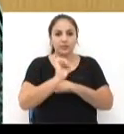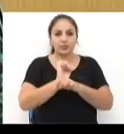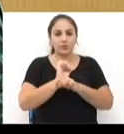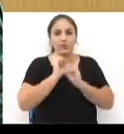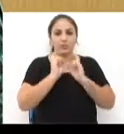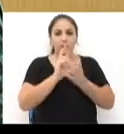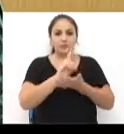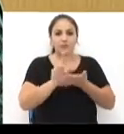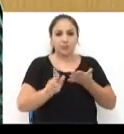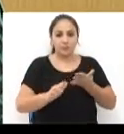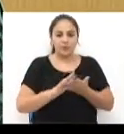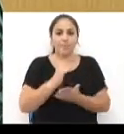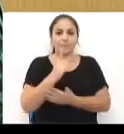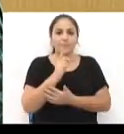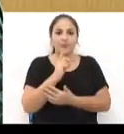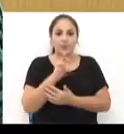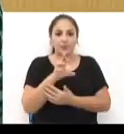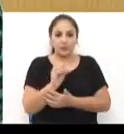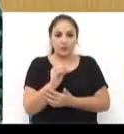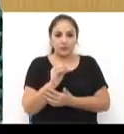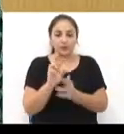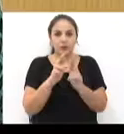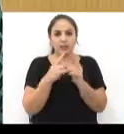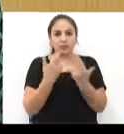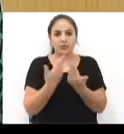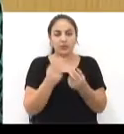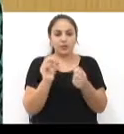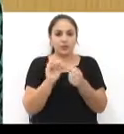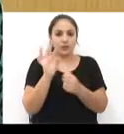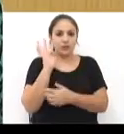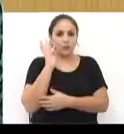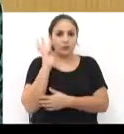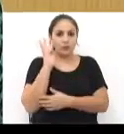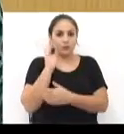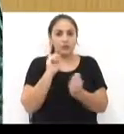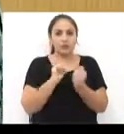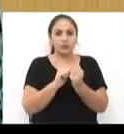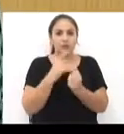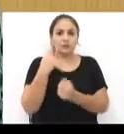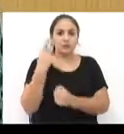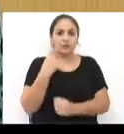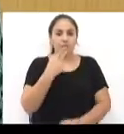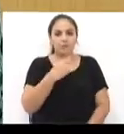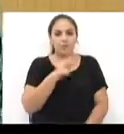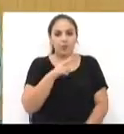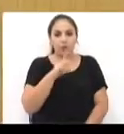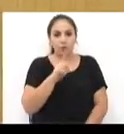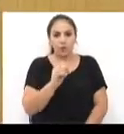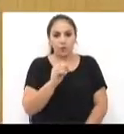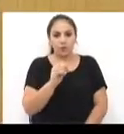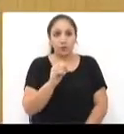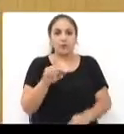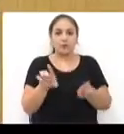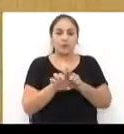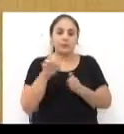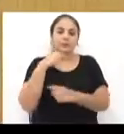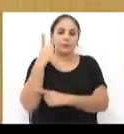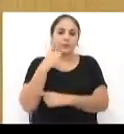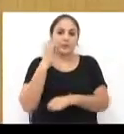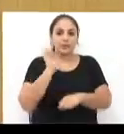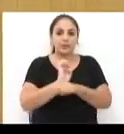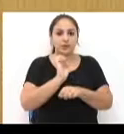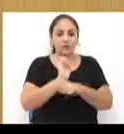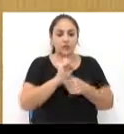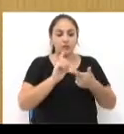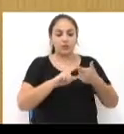estadual de Transportes, Pedro Westphalen, durante reunião realizada quarta-feira com o vereador Paulo Necli e com os deputados